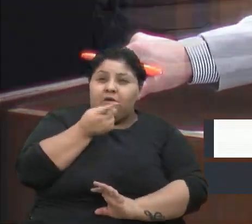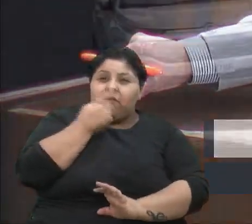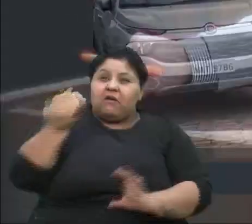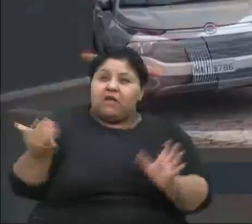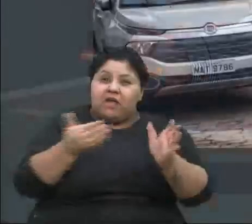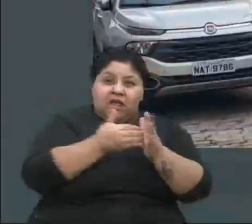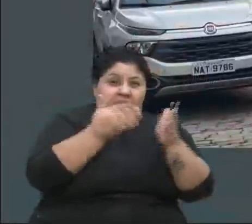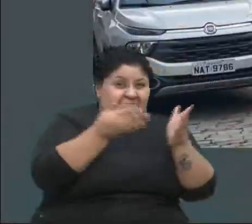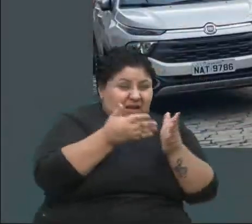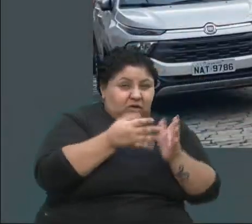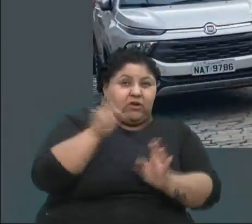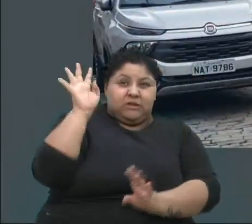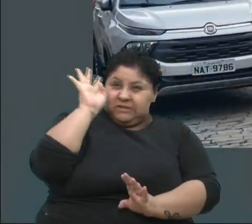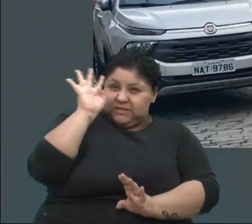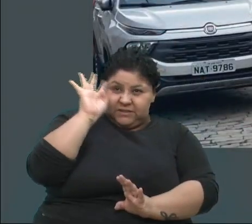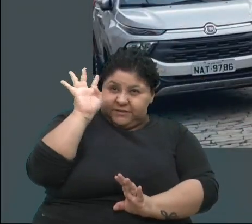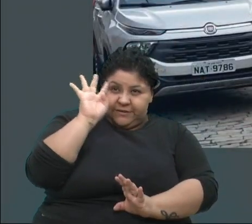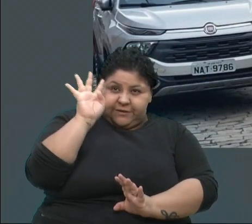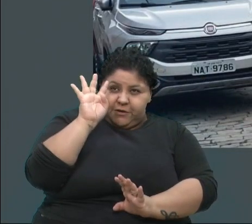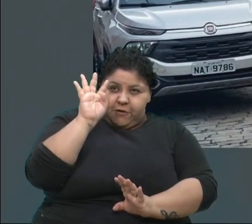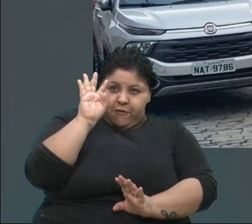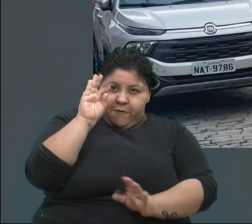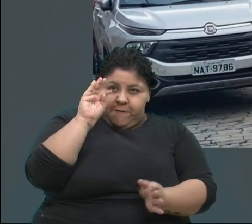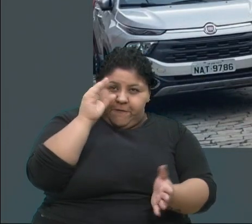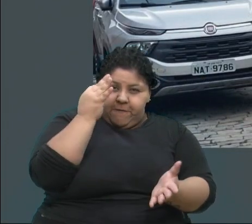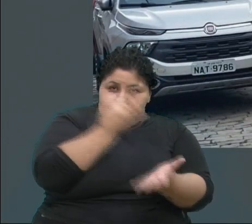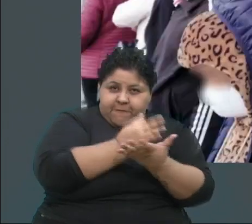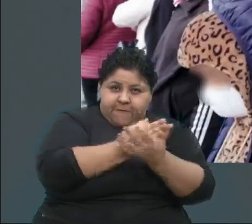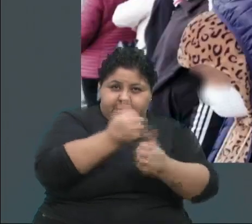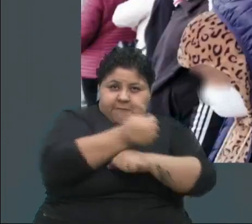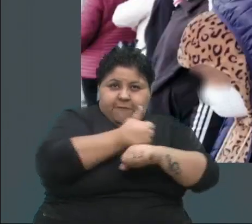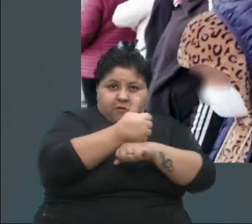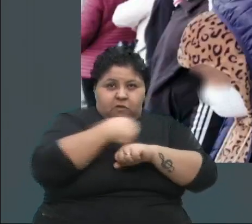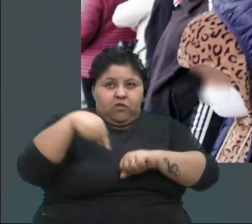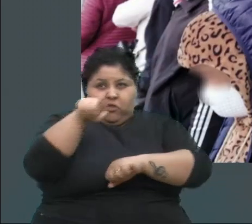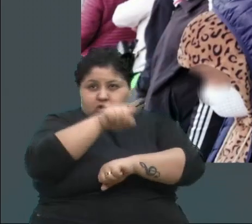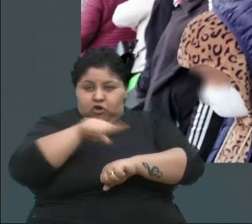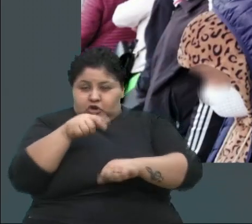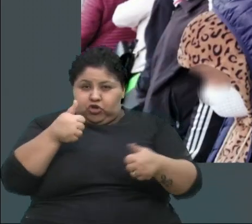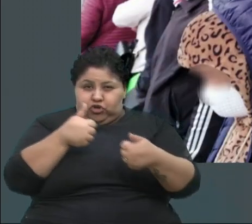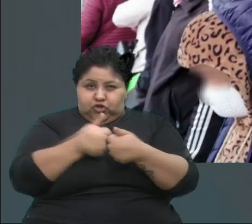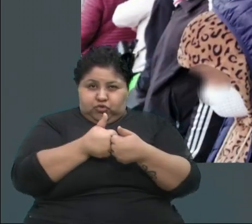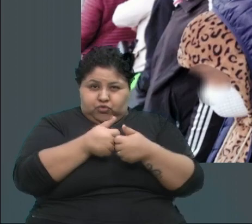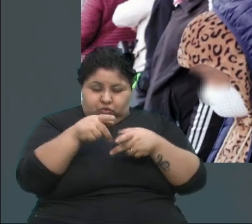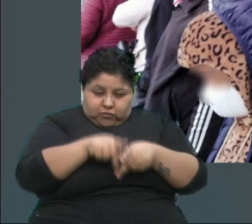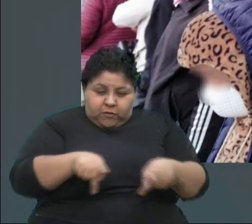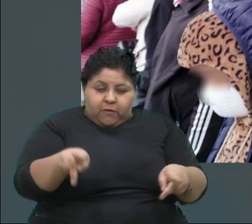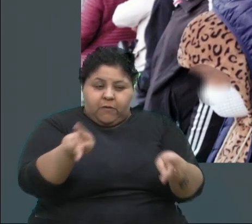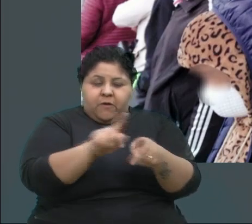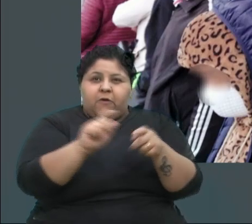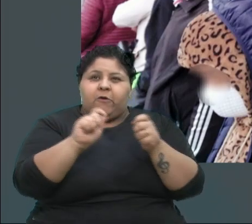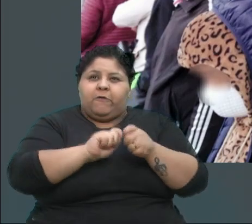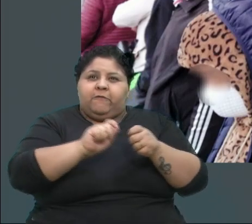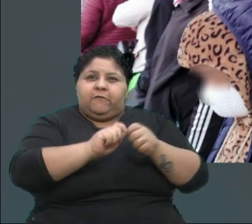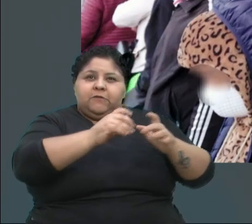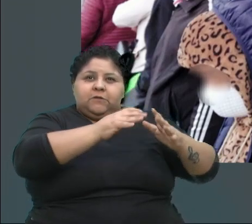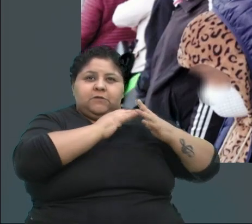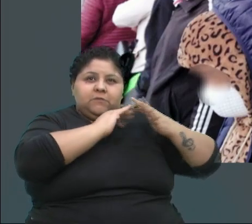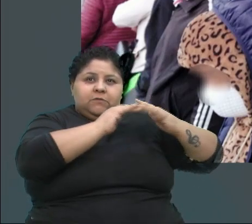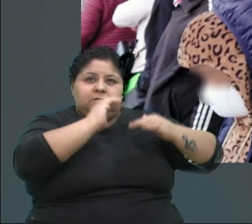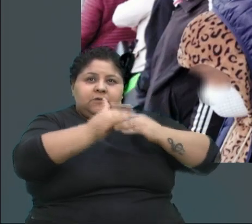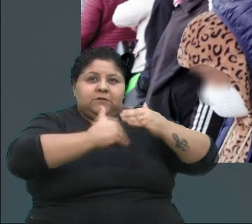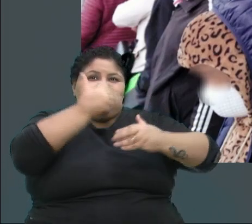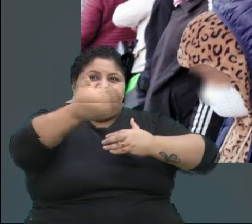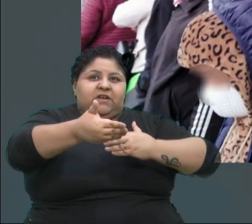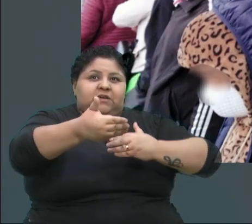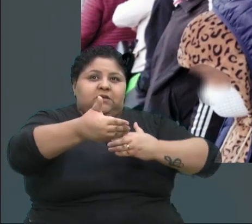hoje, quarta-feira, não tivesse um profissional, nós iríamos, juntamente com a população, fazer uma mobilização aqui na frente da